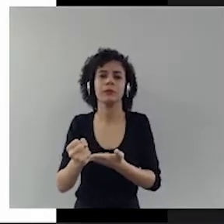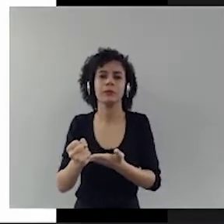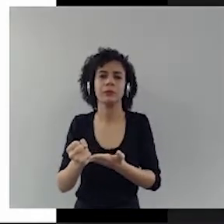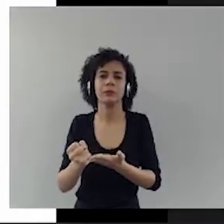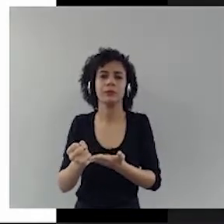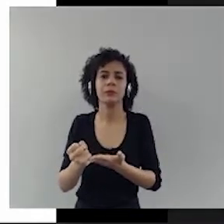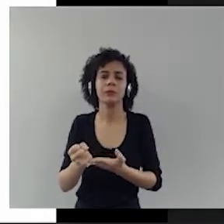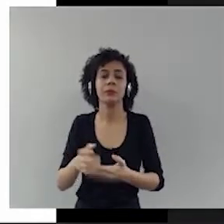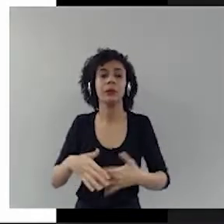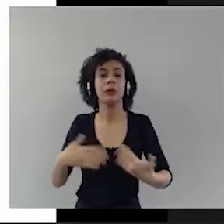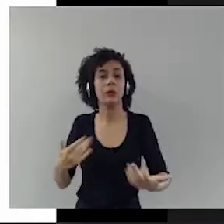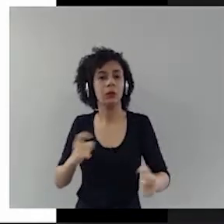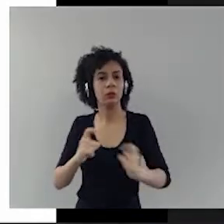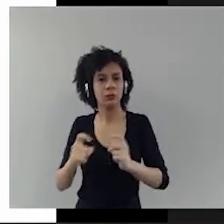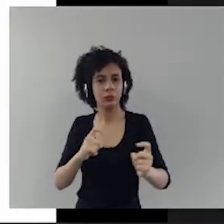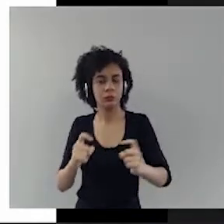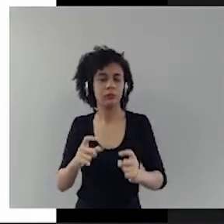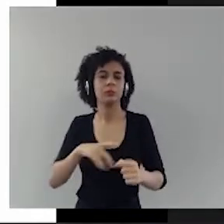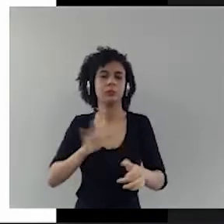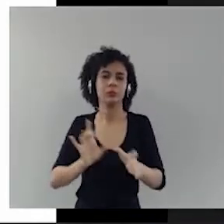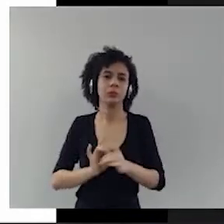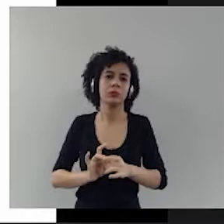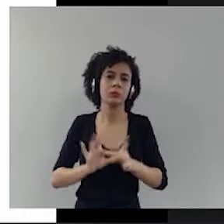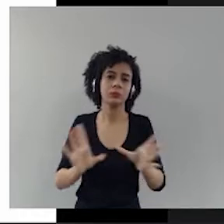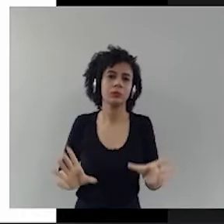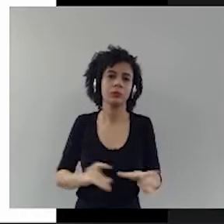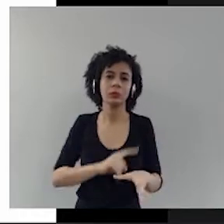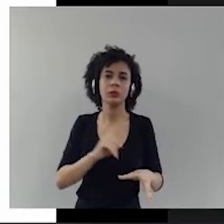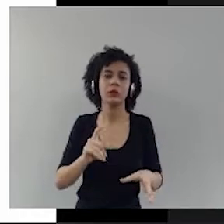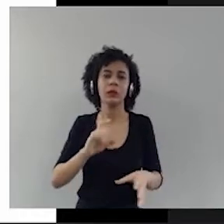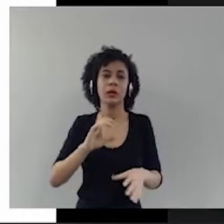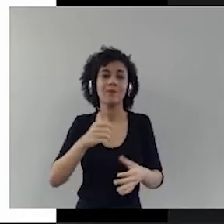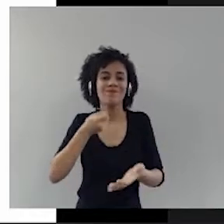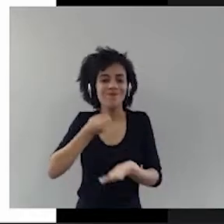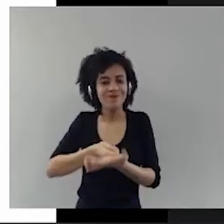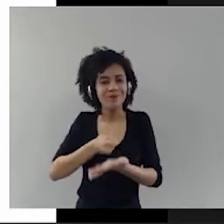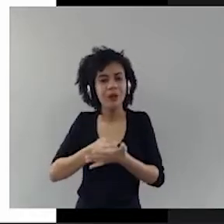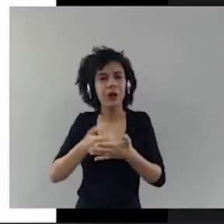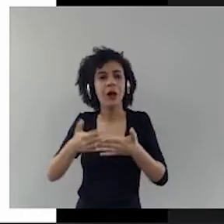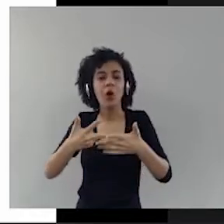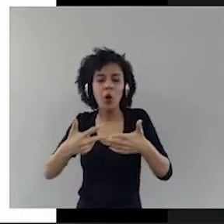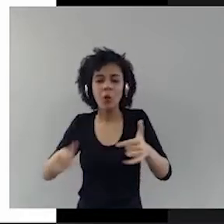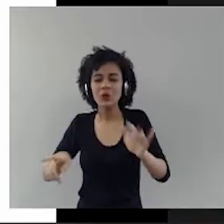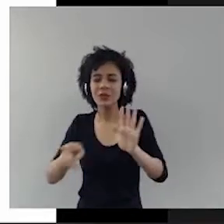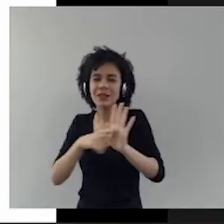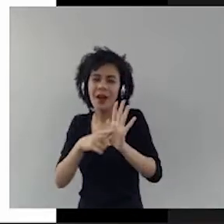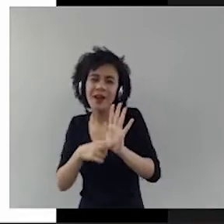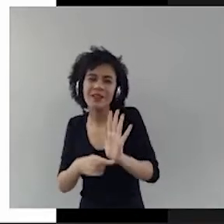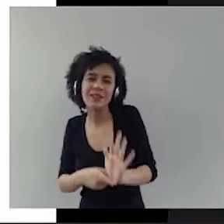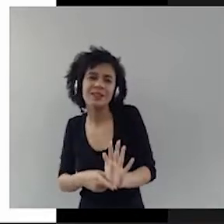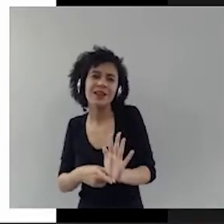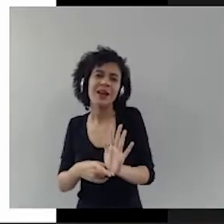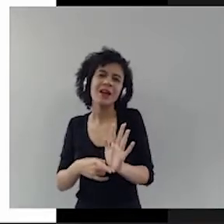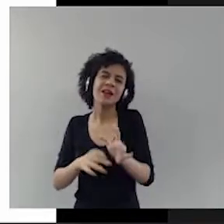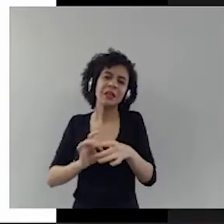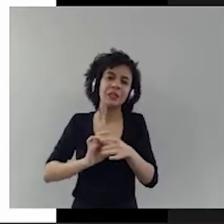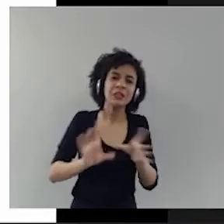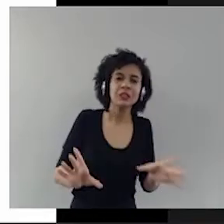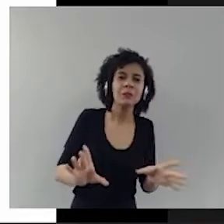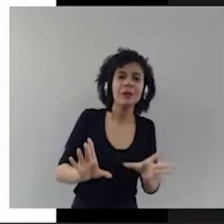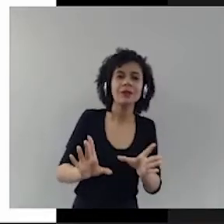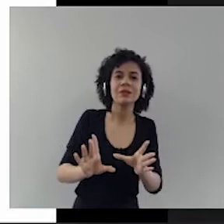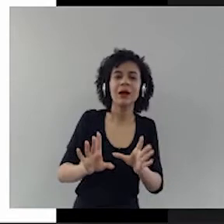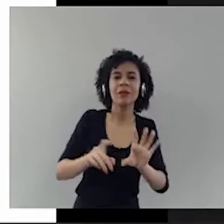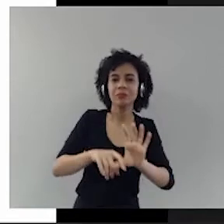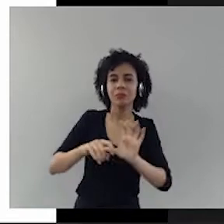então administração está liberada no edital de exigir algumas exigências e dispensar